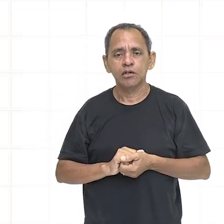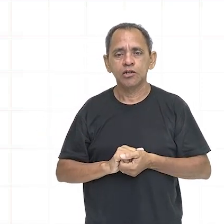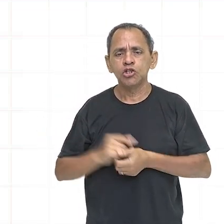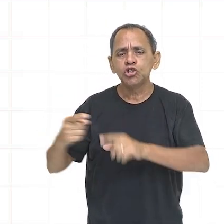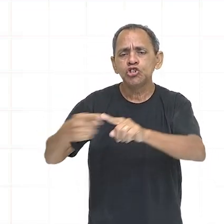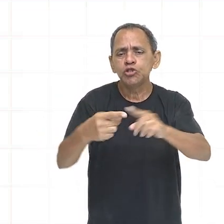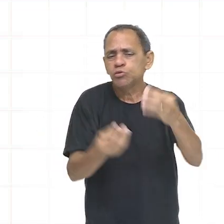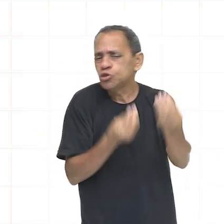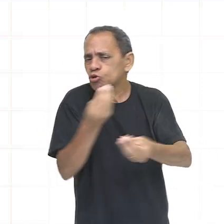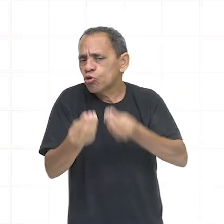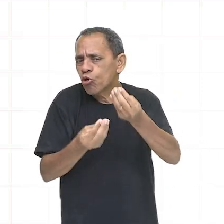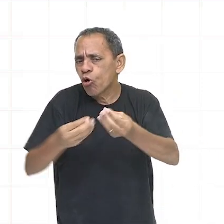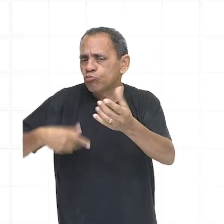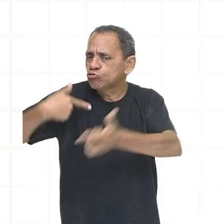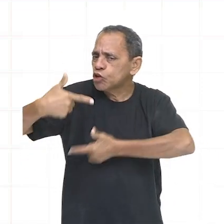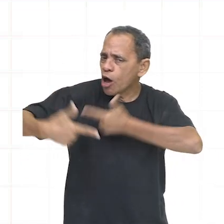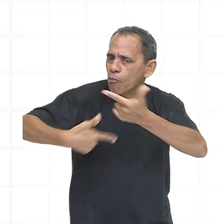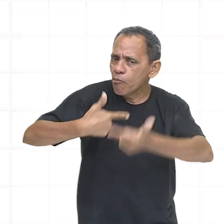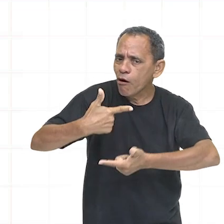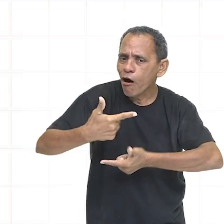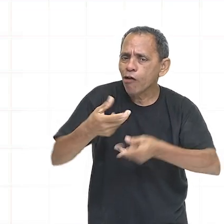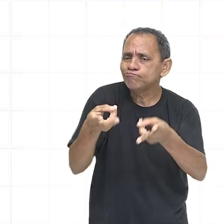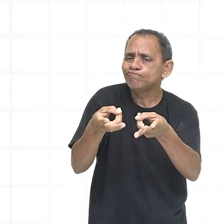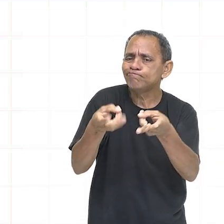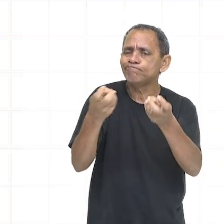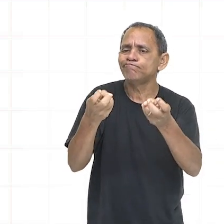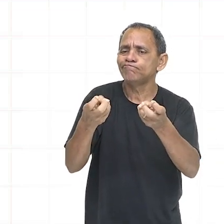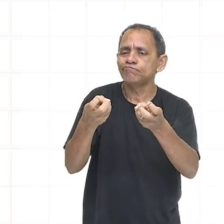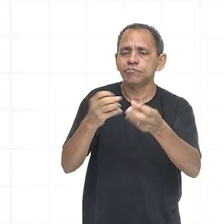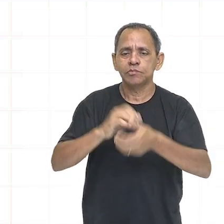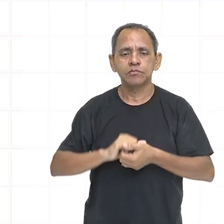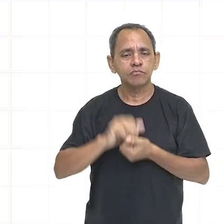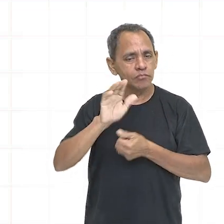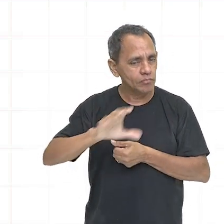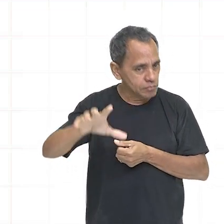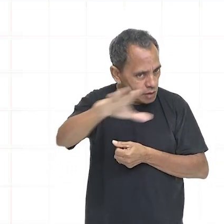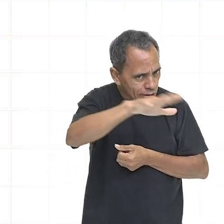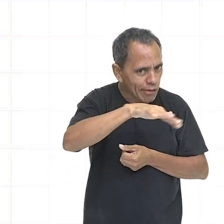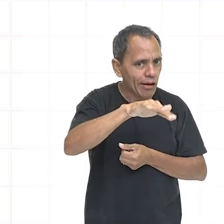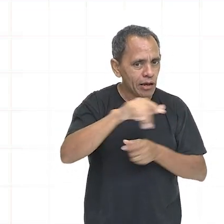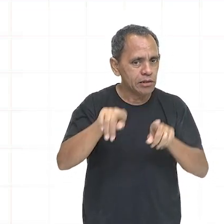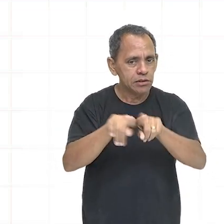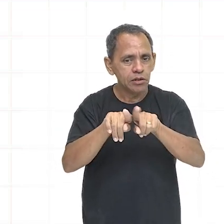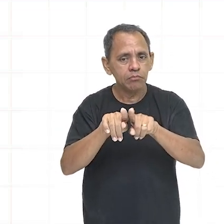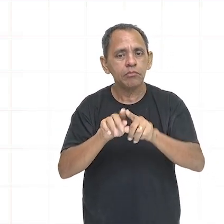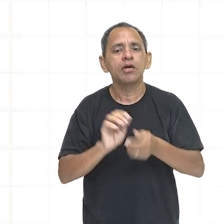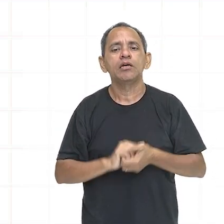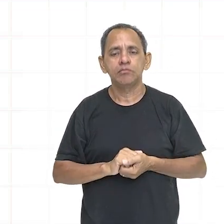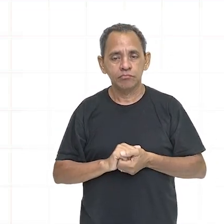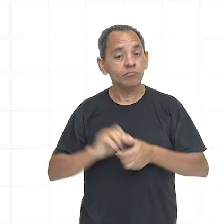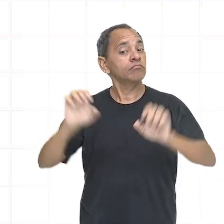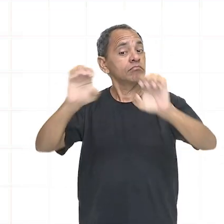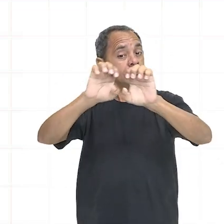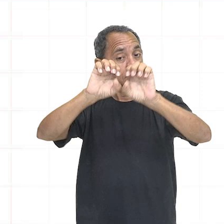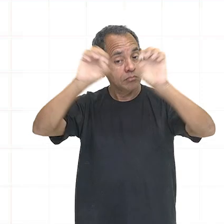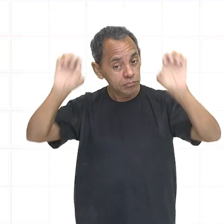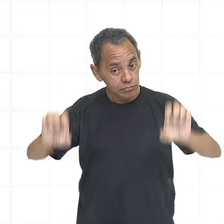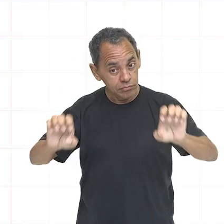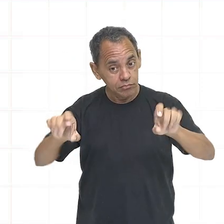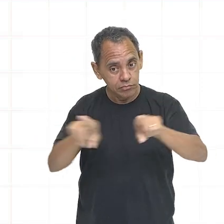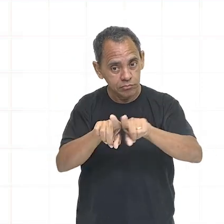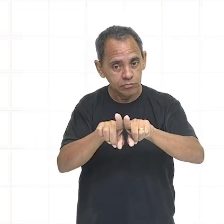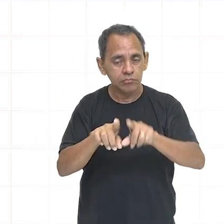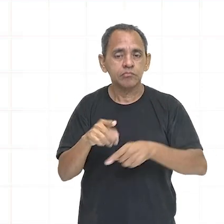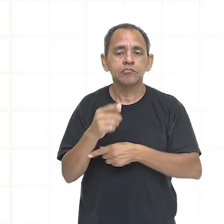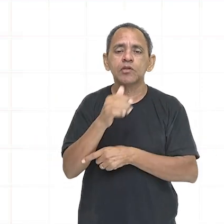né, como o trabalho ele acaba sendo percebido naquelas áreas e também estruturado. Um exemplo que